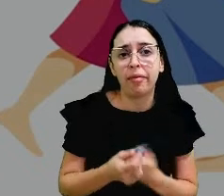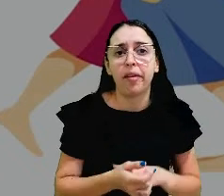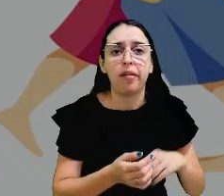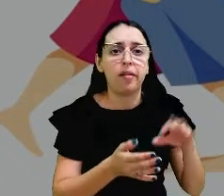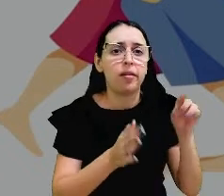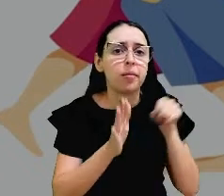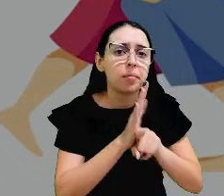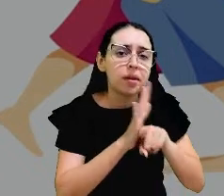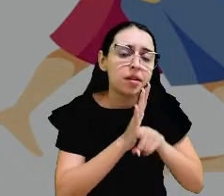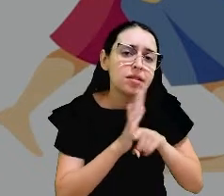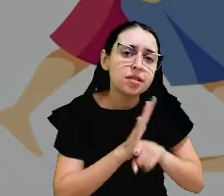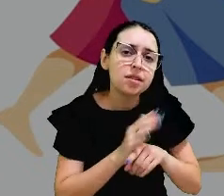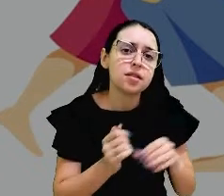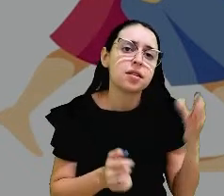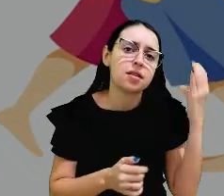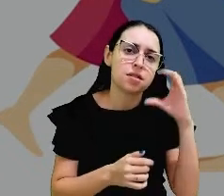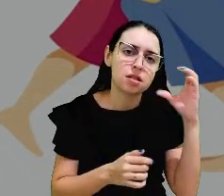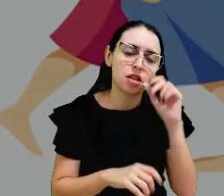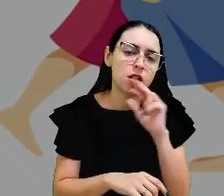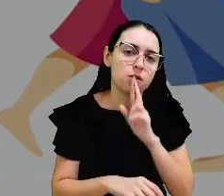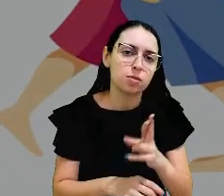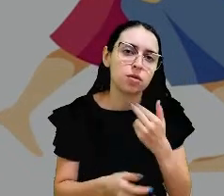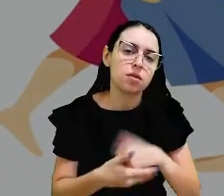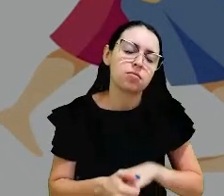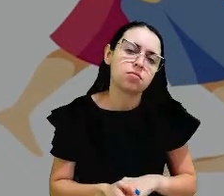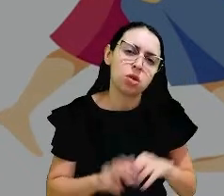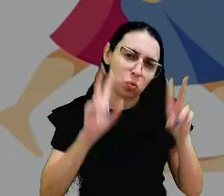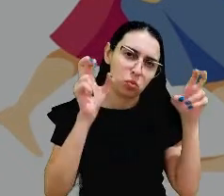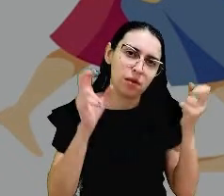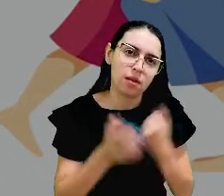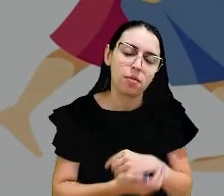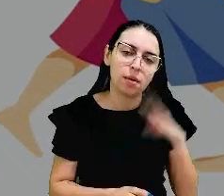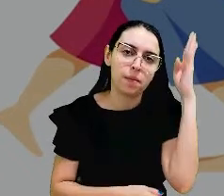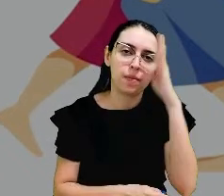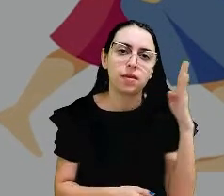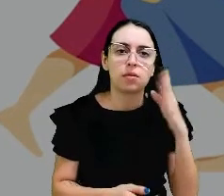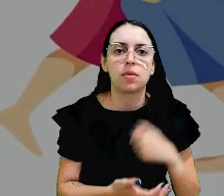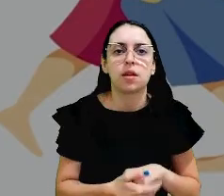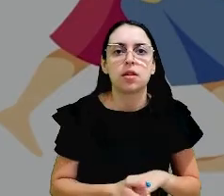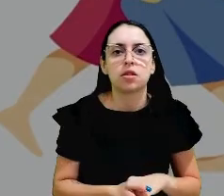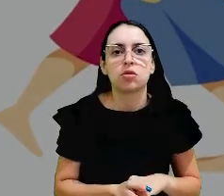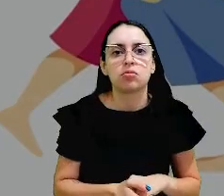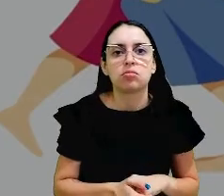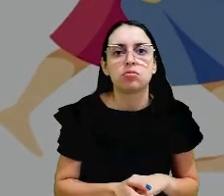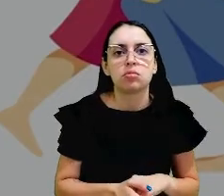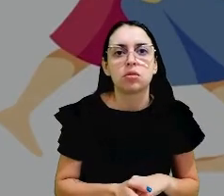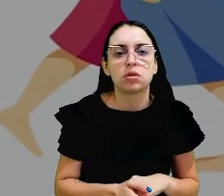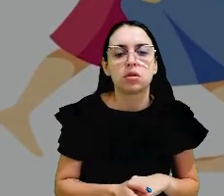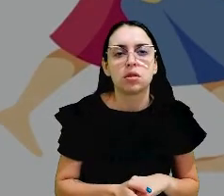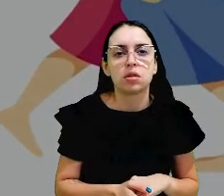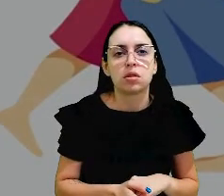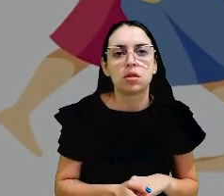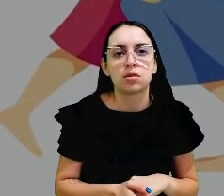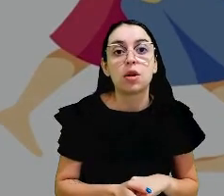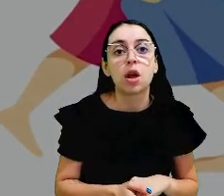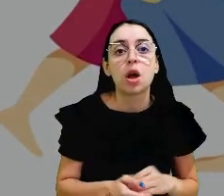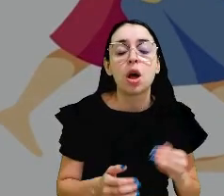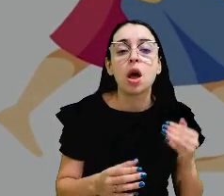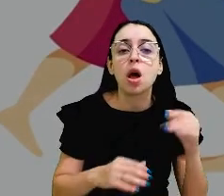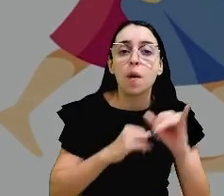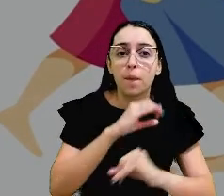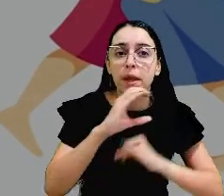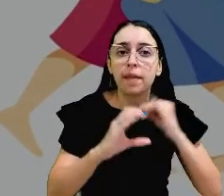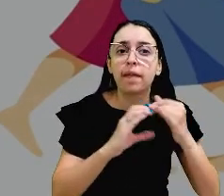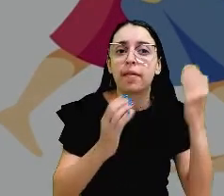evidências científicas a respeito desse assunto? O Brasil, ele já foi condenado